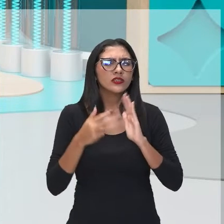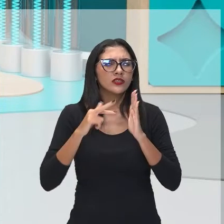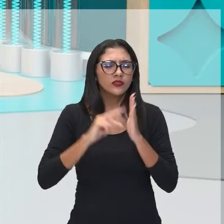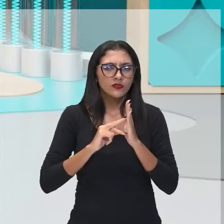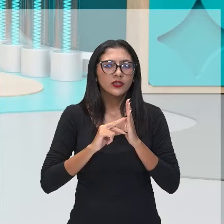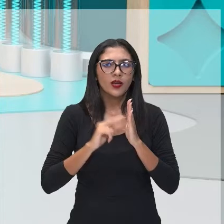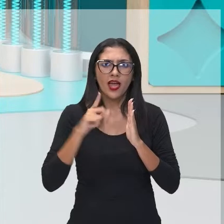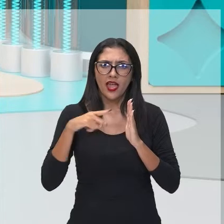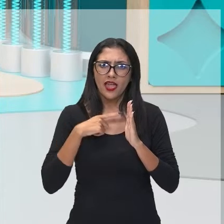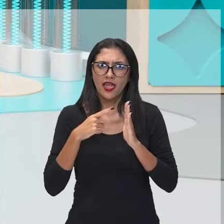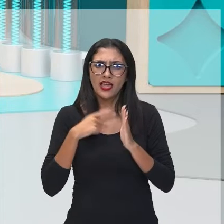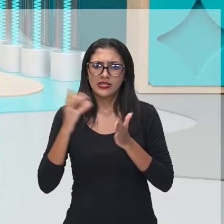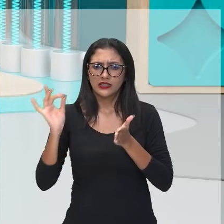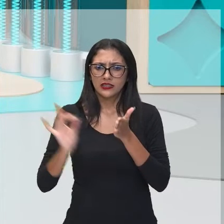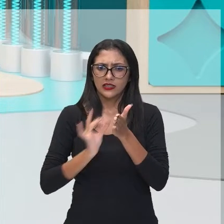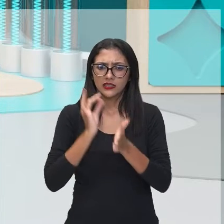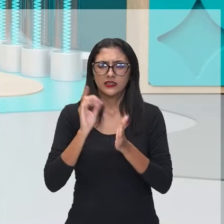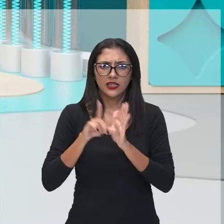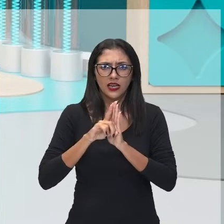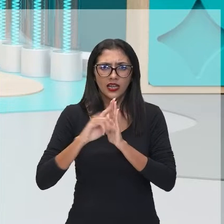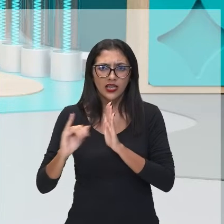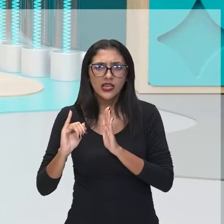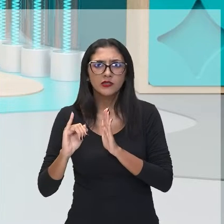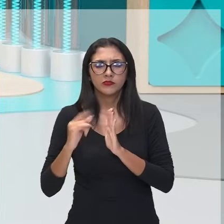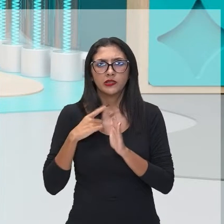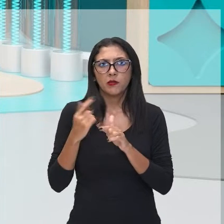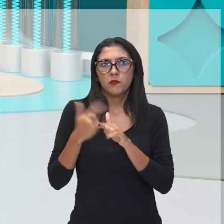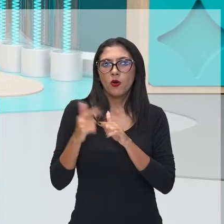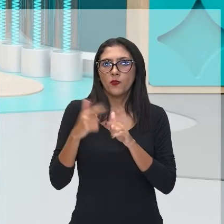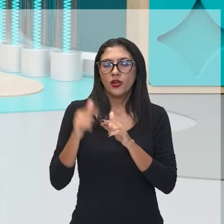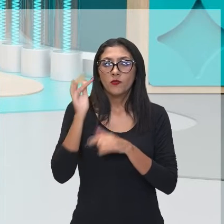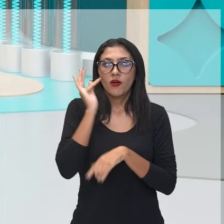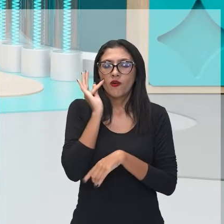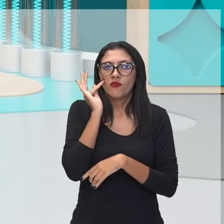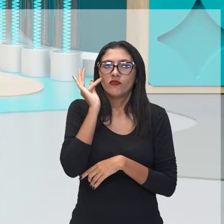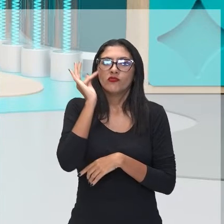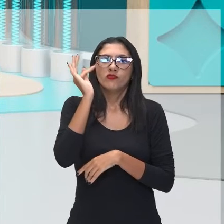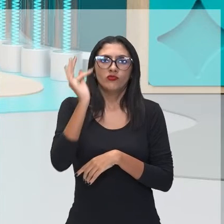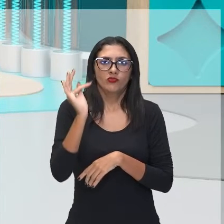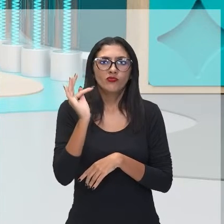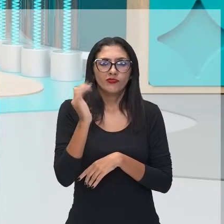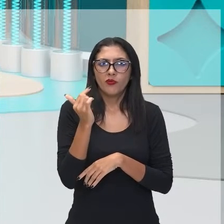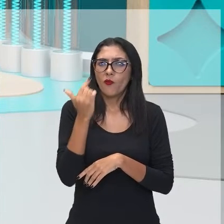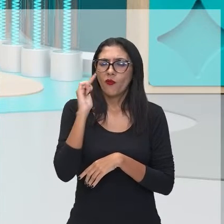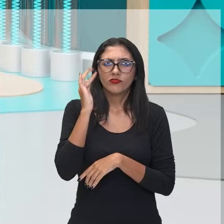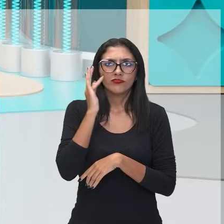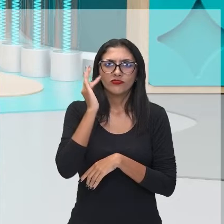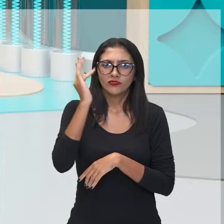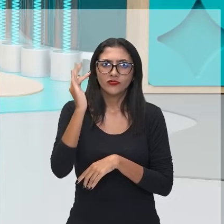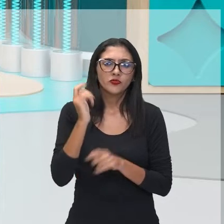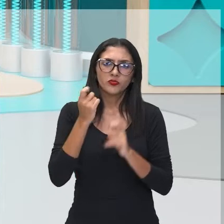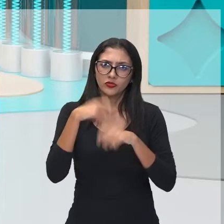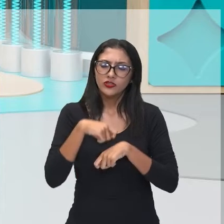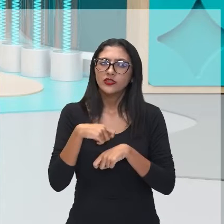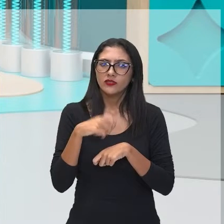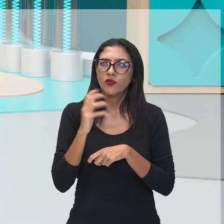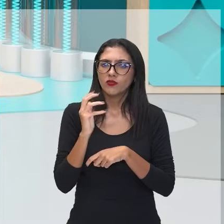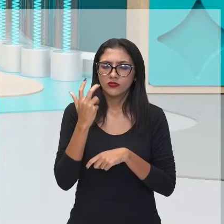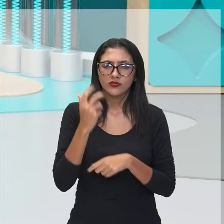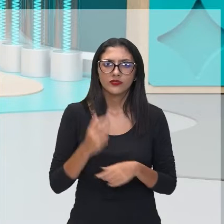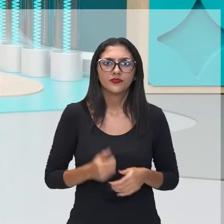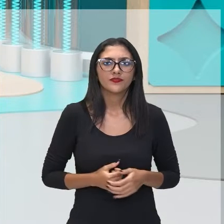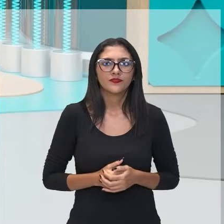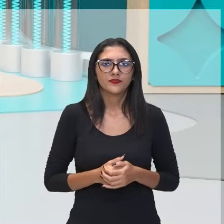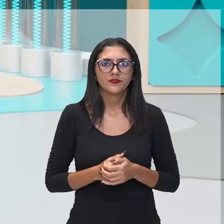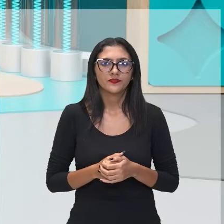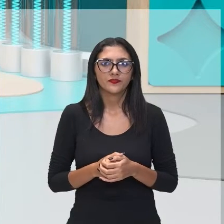pode trazer consequências depois, né? Pode trazer outras consequências além do que já existe.